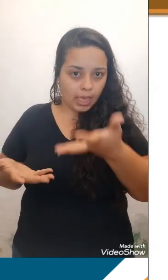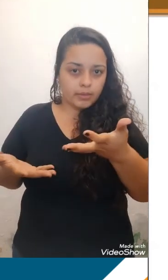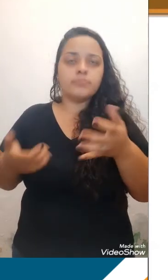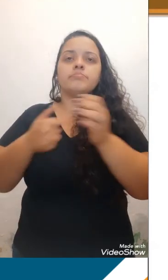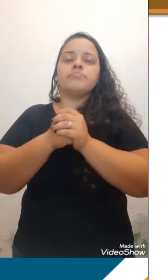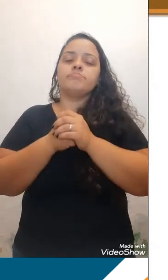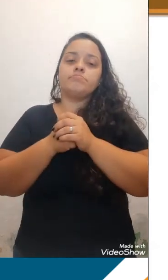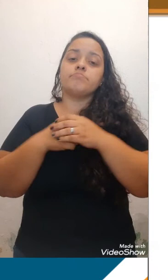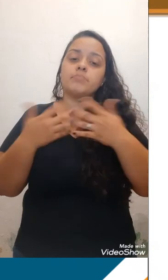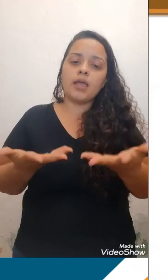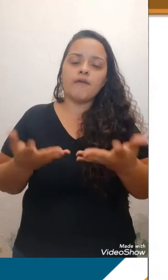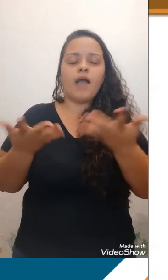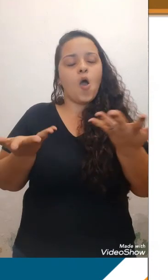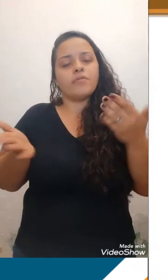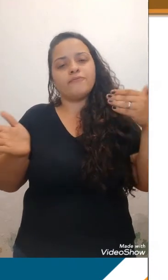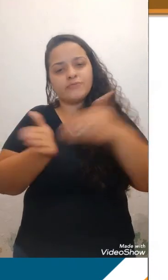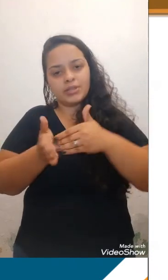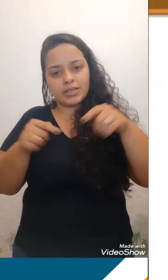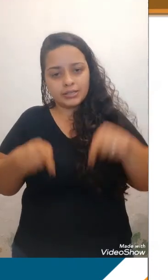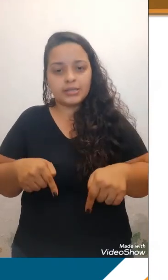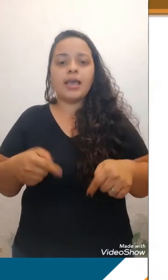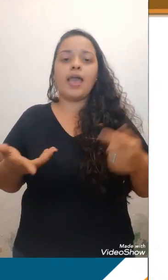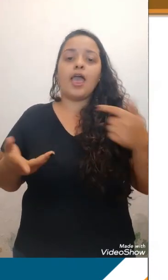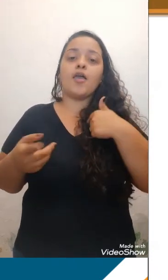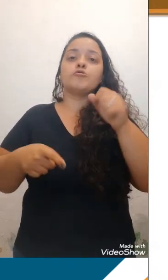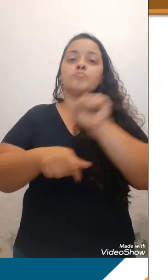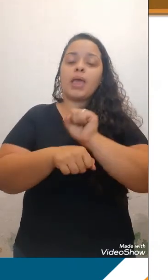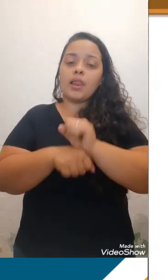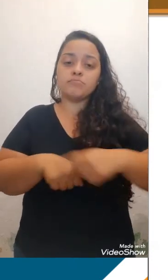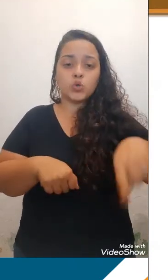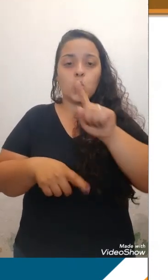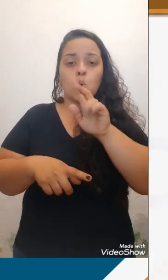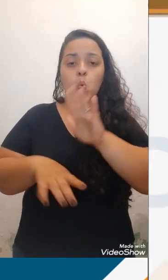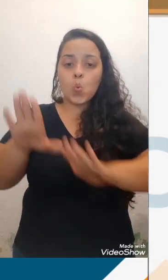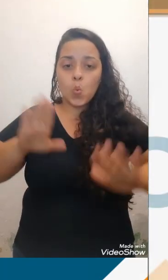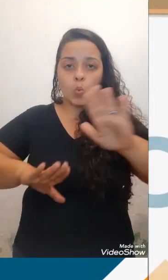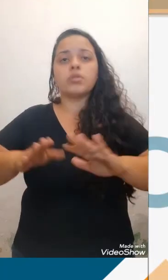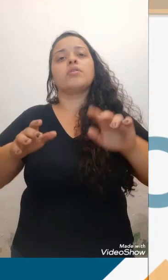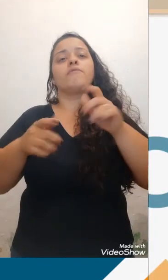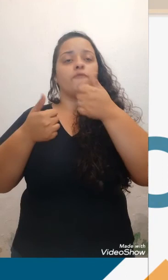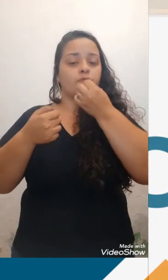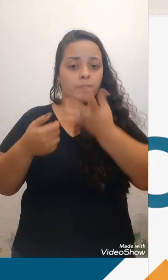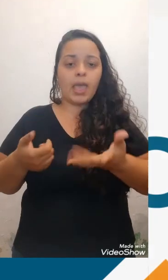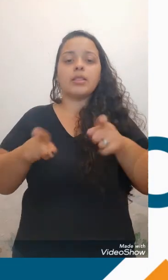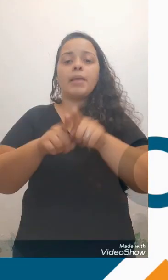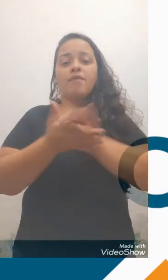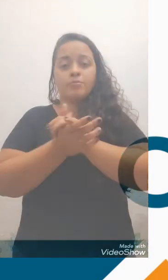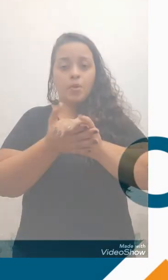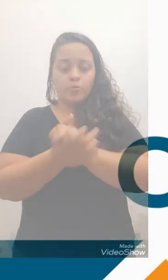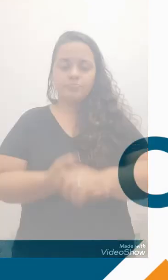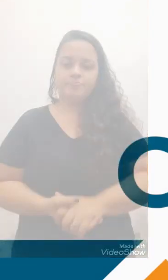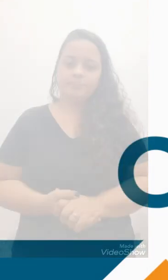tudo bem? Bom, ficamos por aqui, que vocês se cuidem, fiquem bem e lavem as mãos.